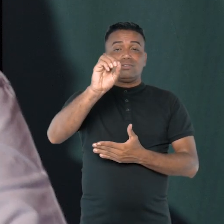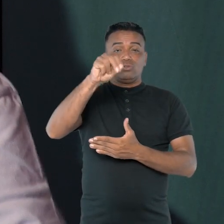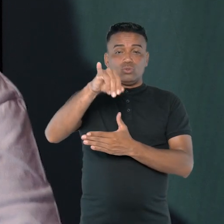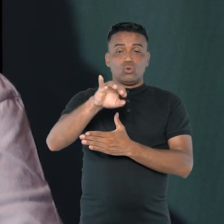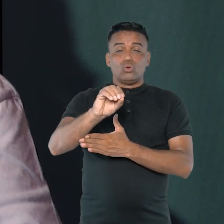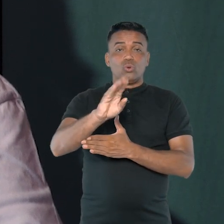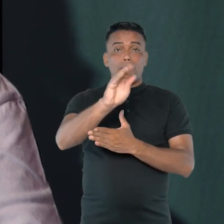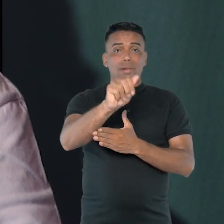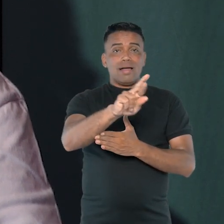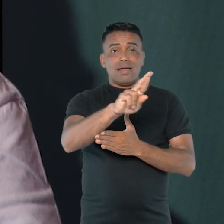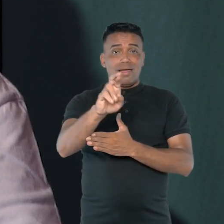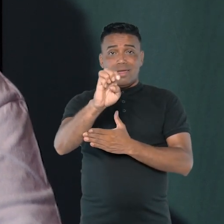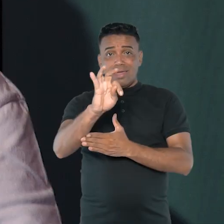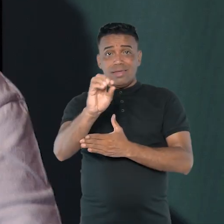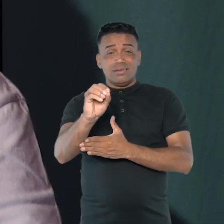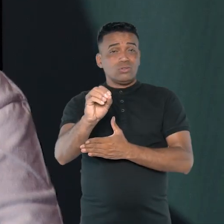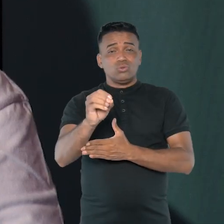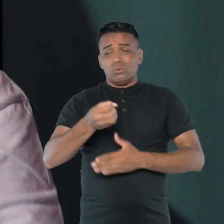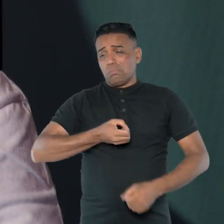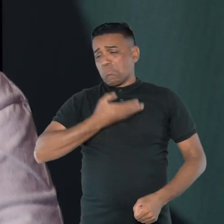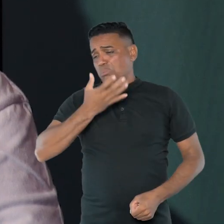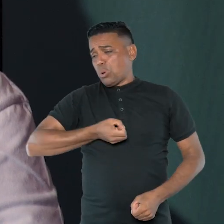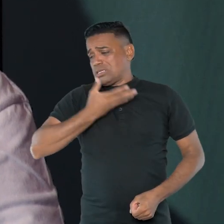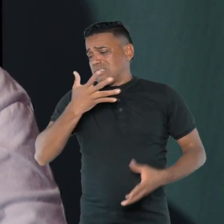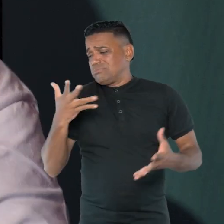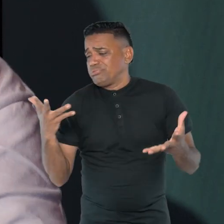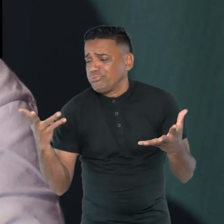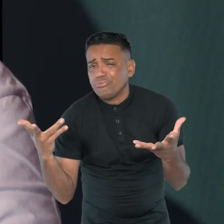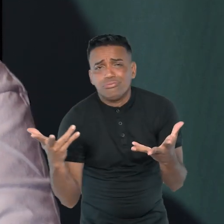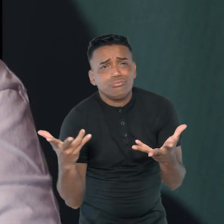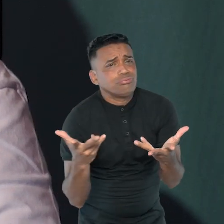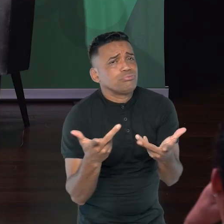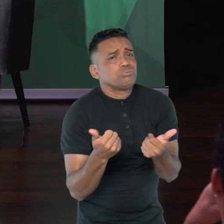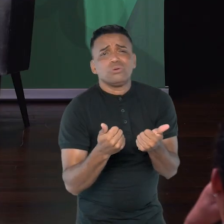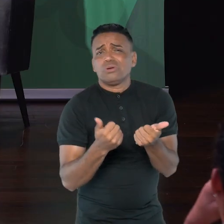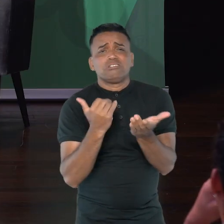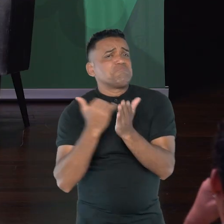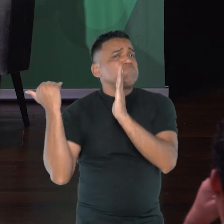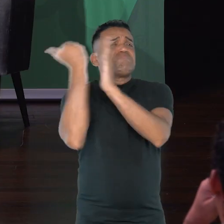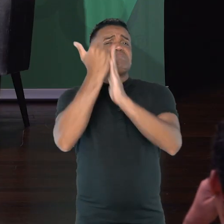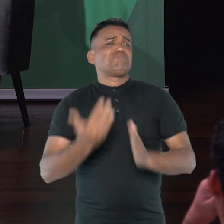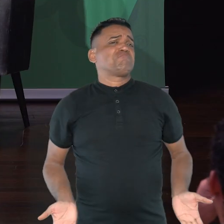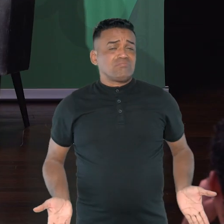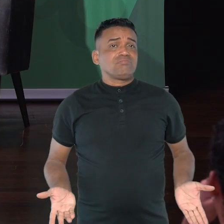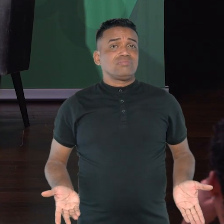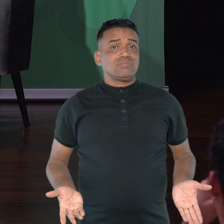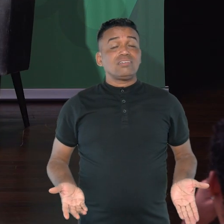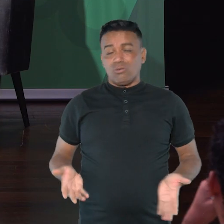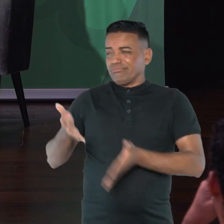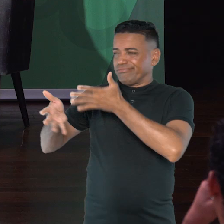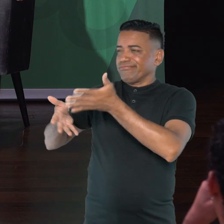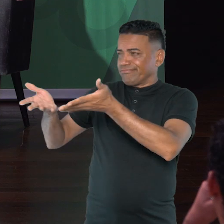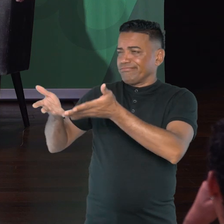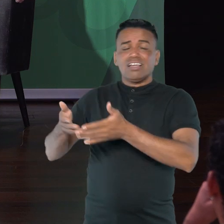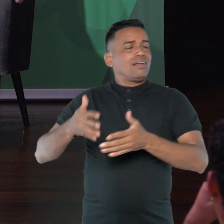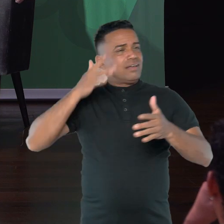mais poesia na vida? Não precisa ler Antônio Barreto. Então, quer dizer, vou passar a palavra para você. Não,